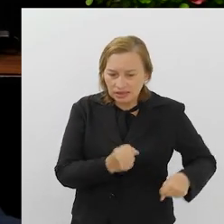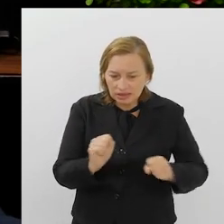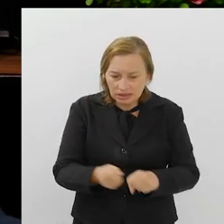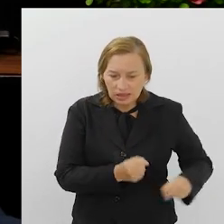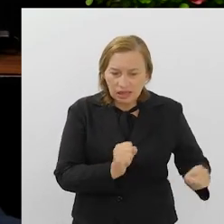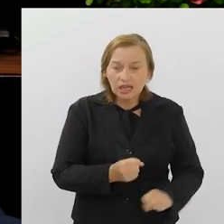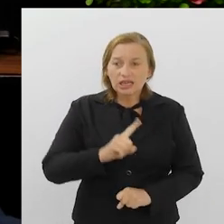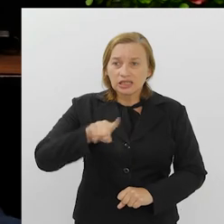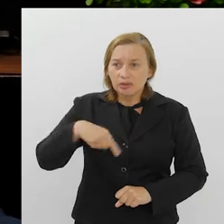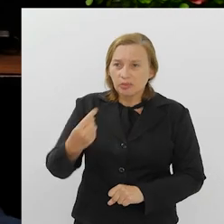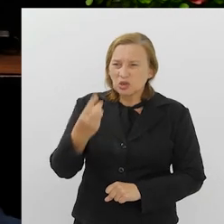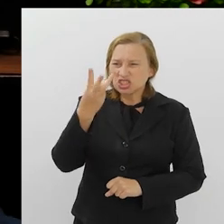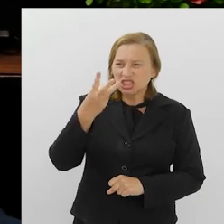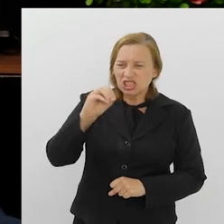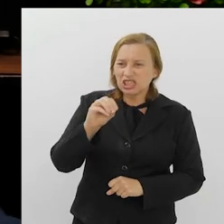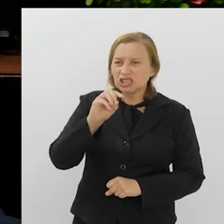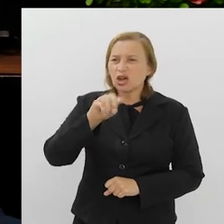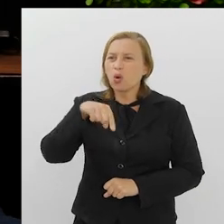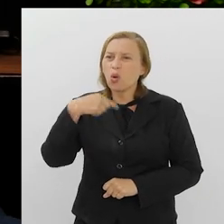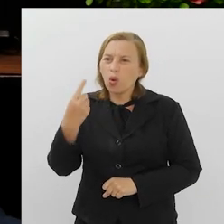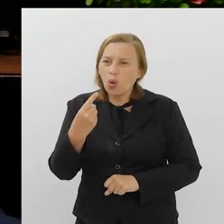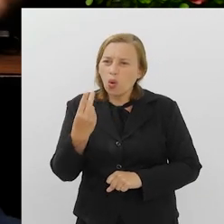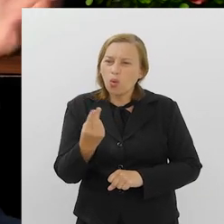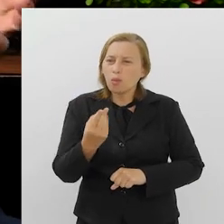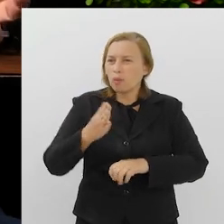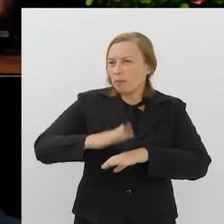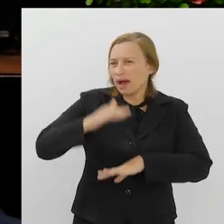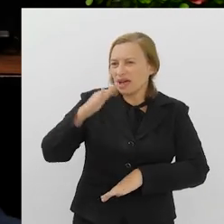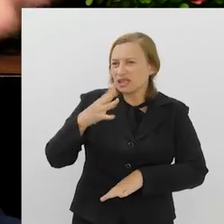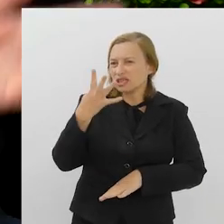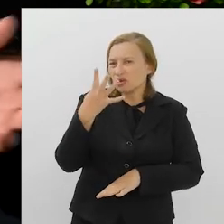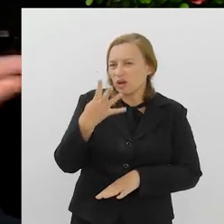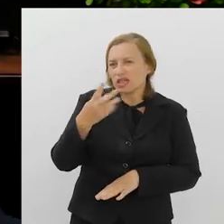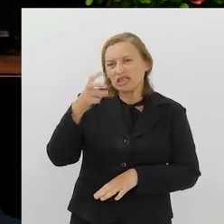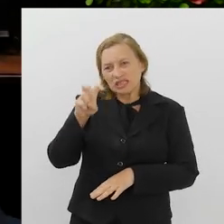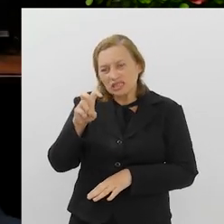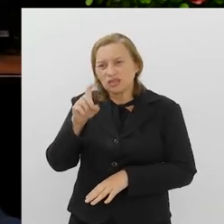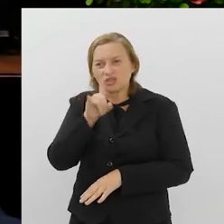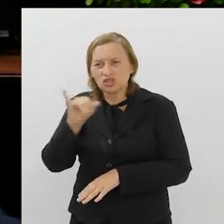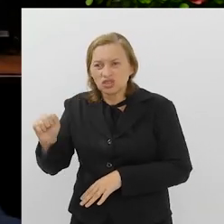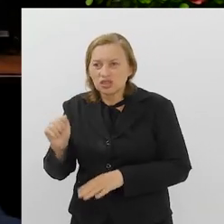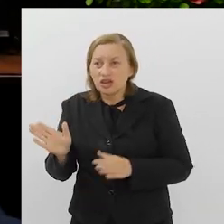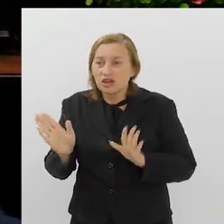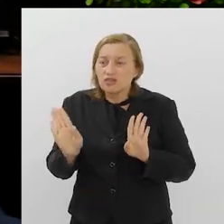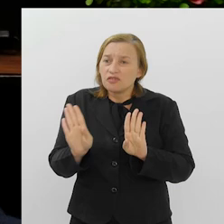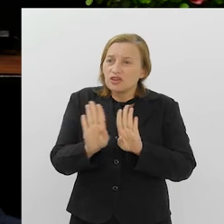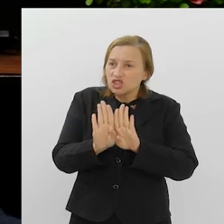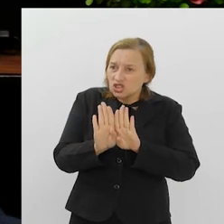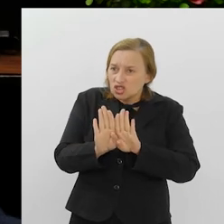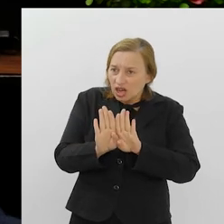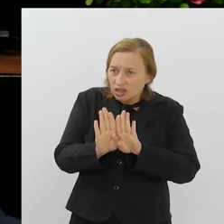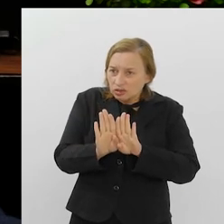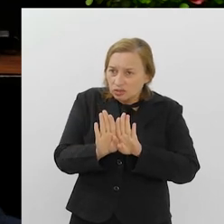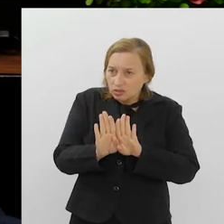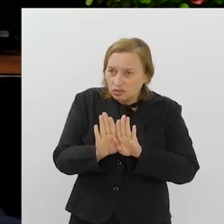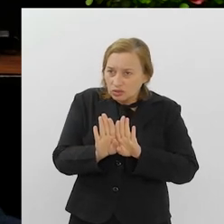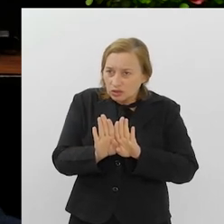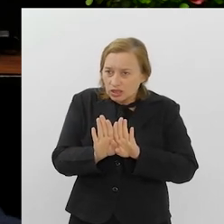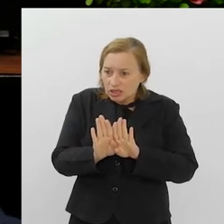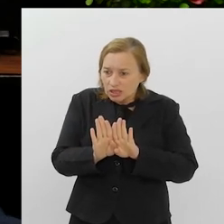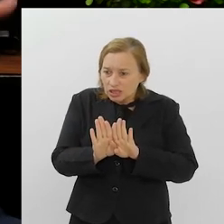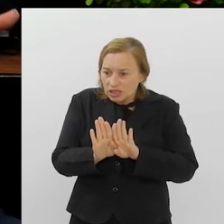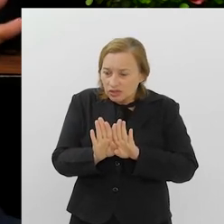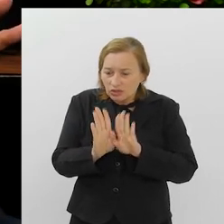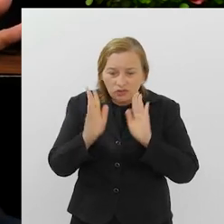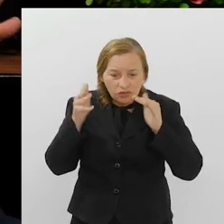e etc né ele fica 30 dias ou mais como aqui no Rio ficou 45 dias e depois ele é fechado para uma limpeza e ele